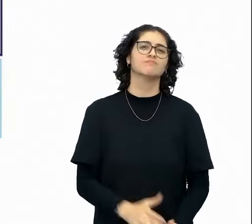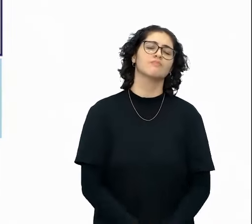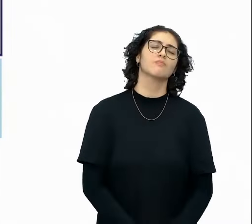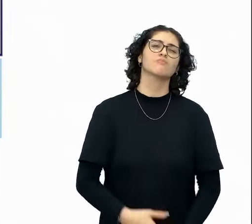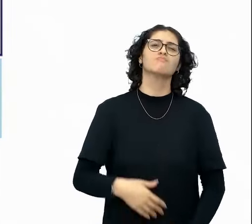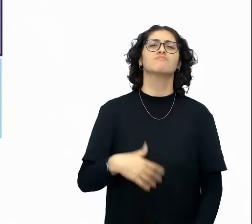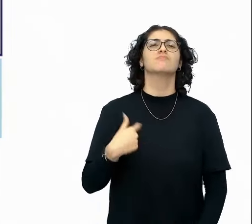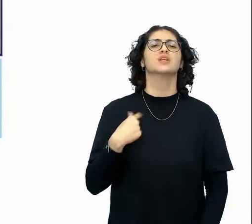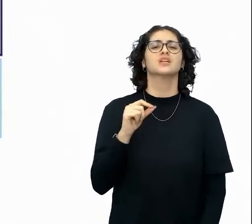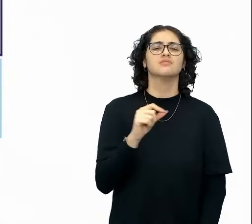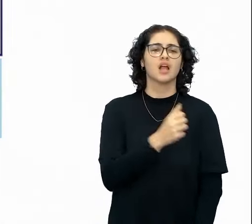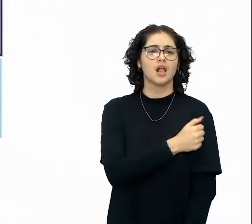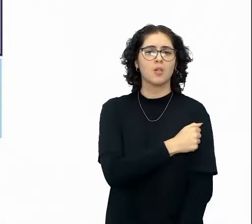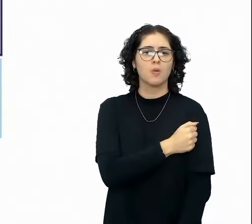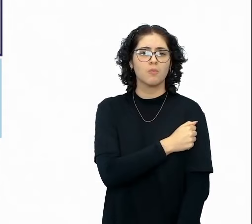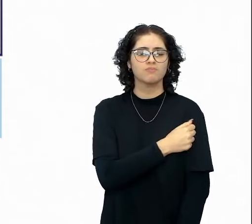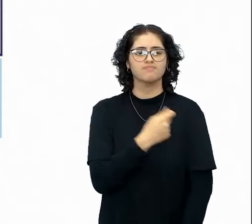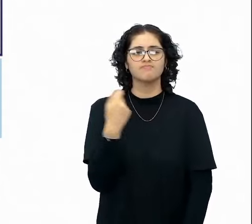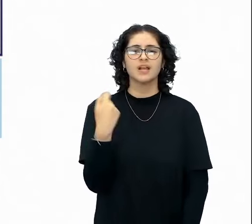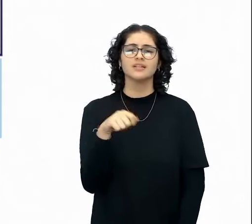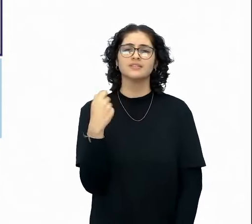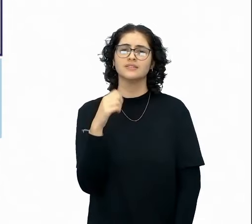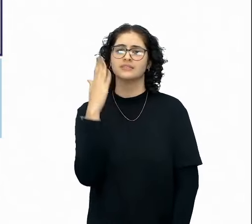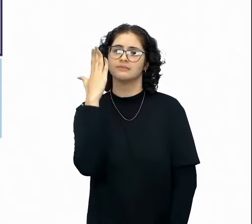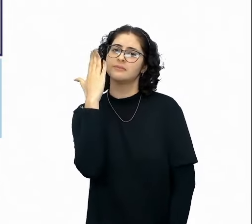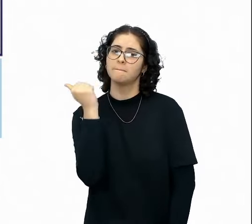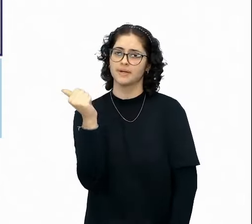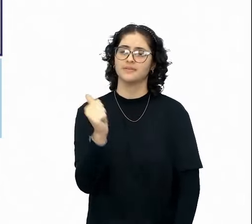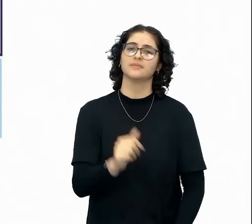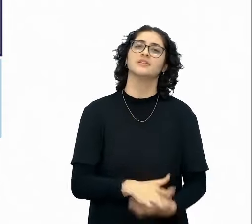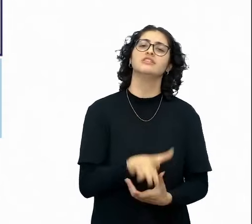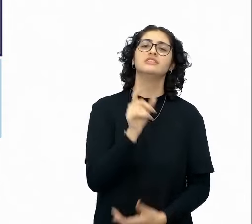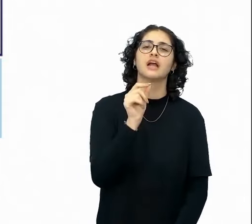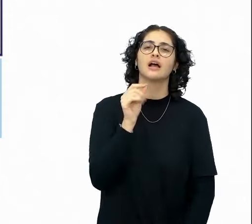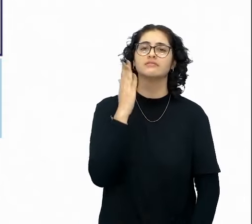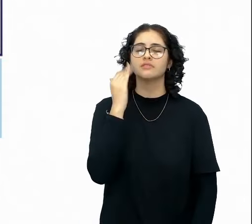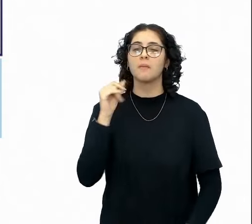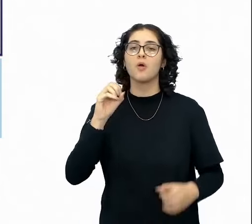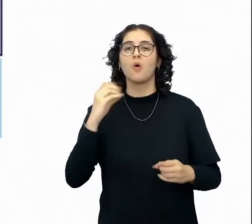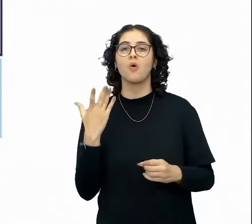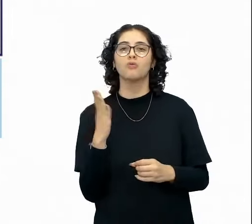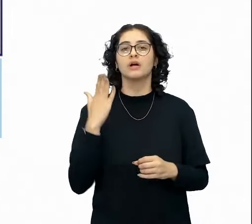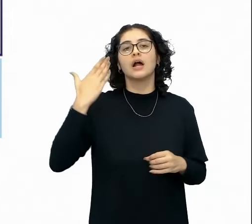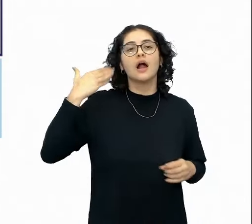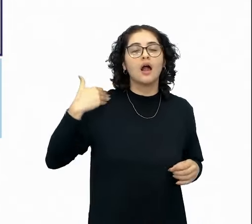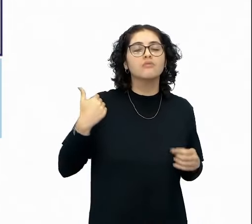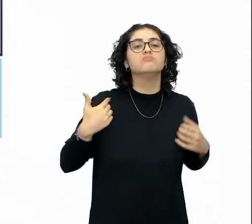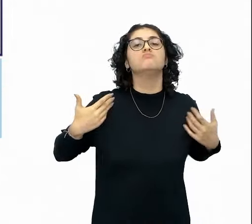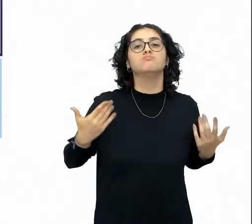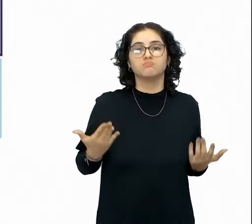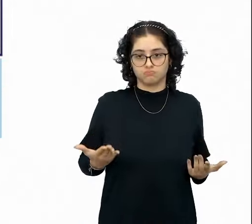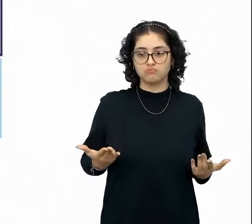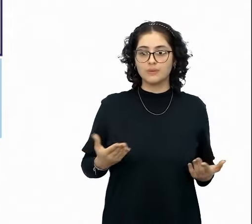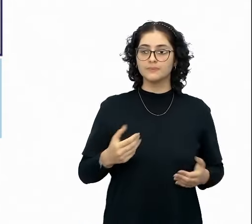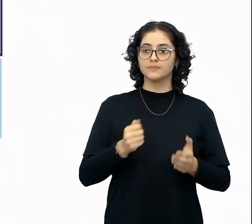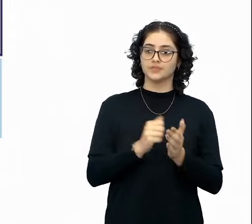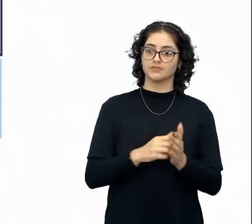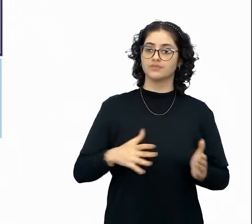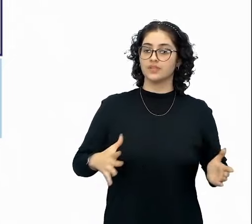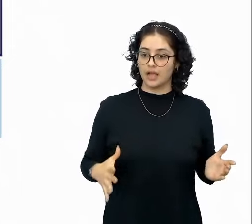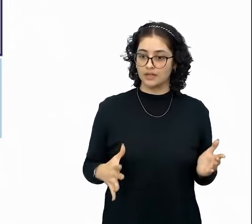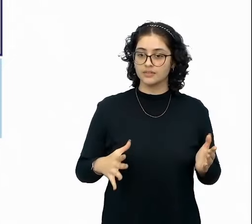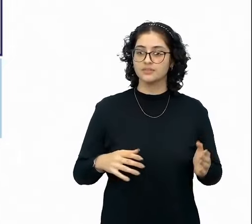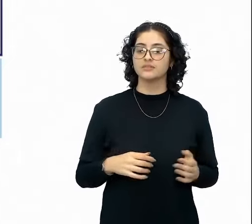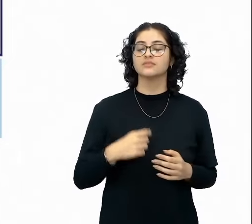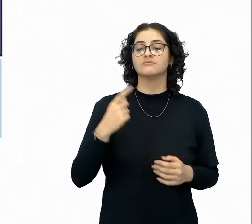que meu aluno precisa saber? O que ele já sabe sobre, né, aquela atividade, o que